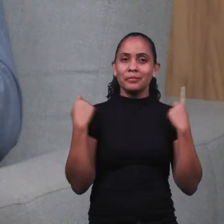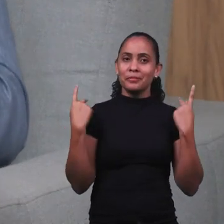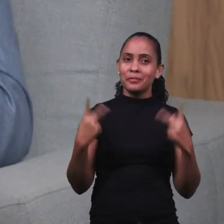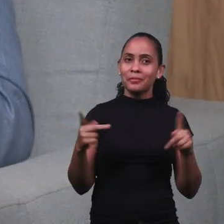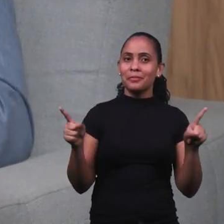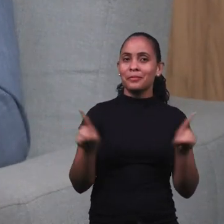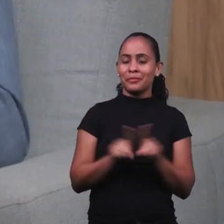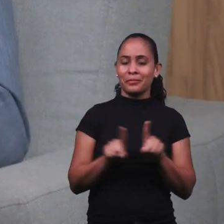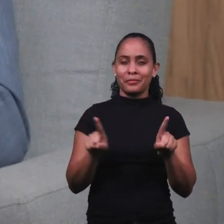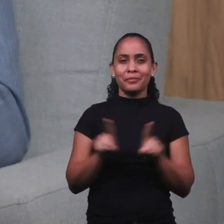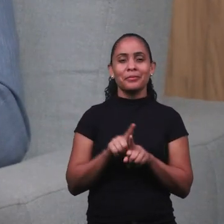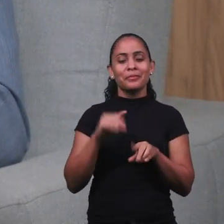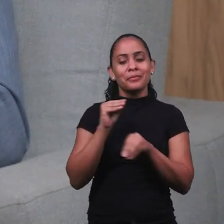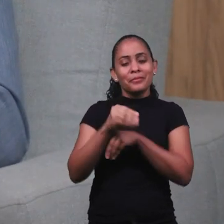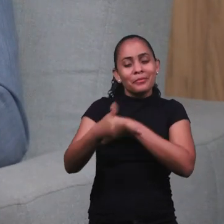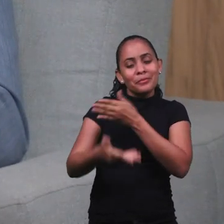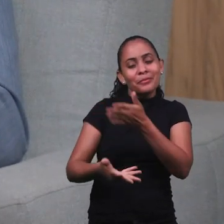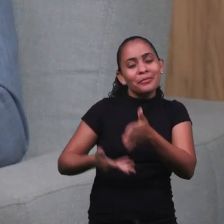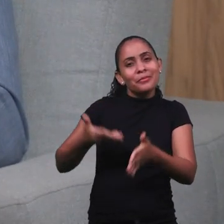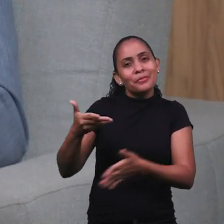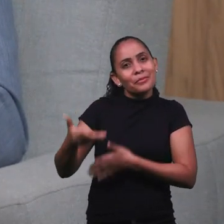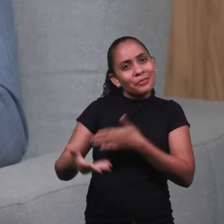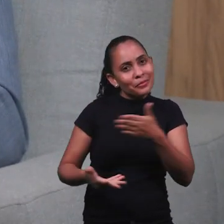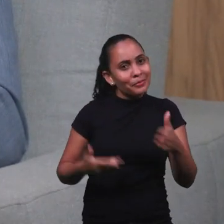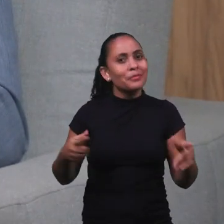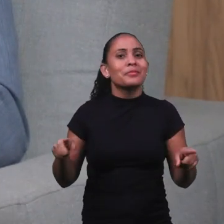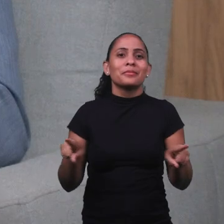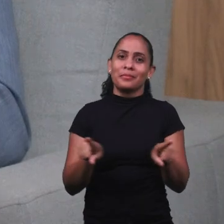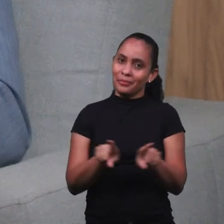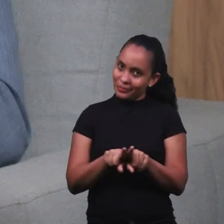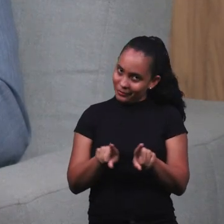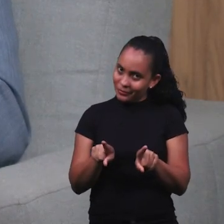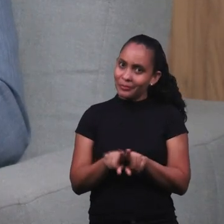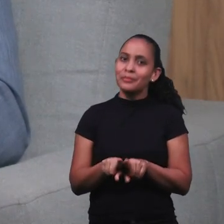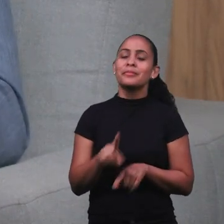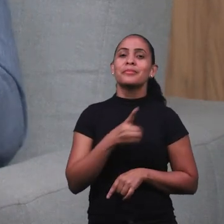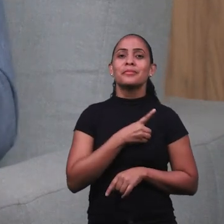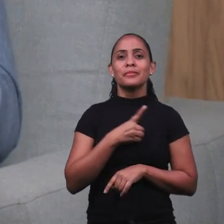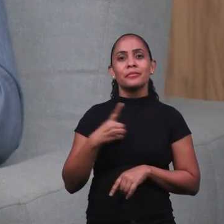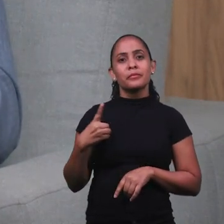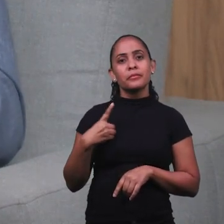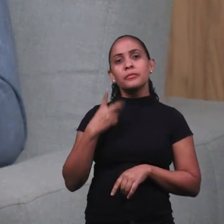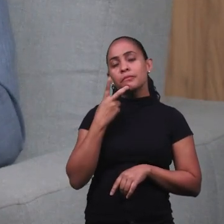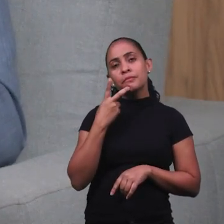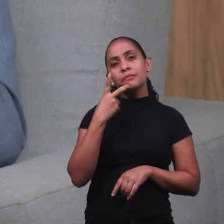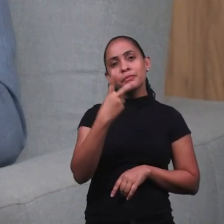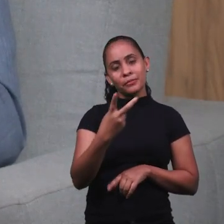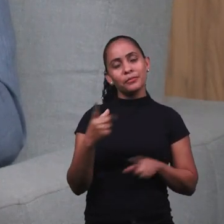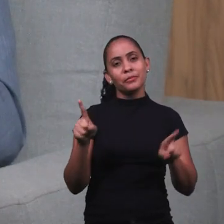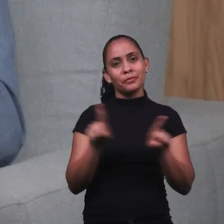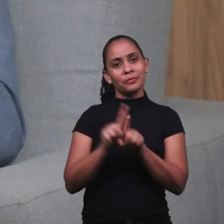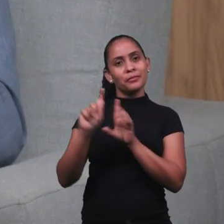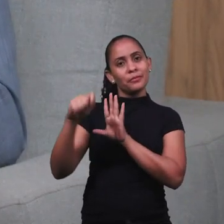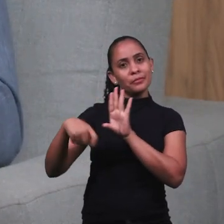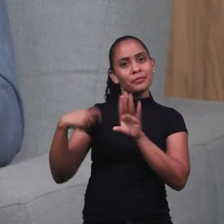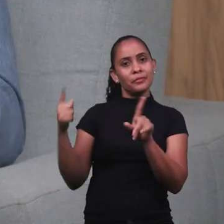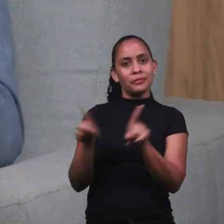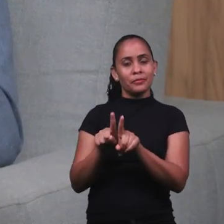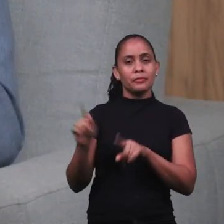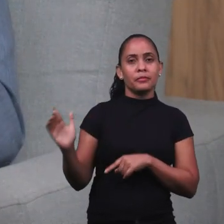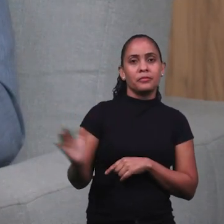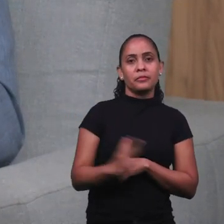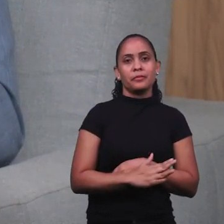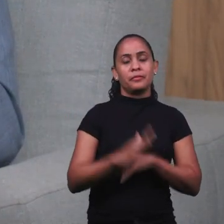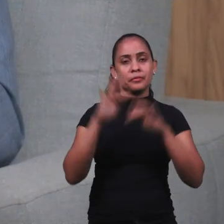e tem todo esse zelo no seu serviço ao diaconato. E ele conta isso nesse vídeo, né? E também, por